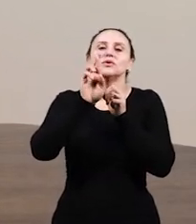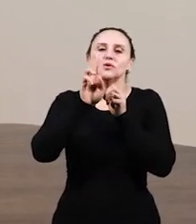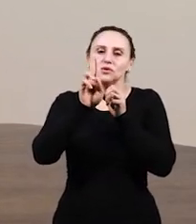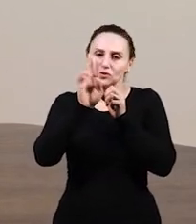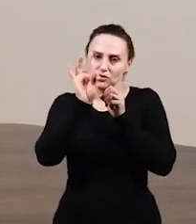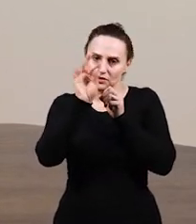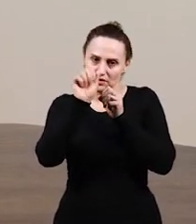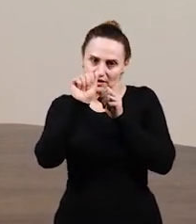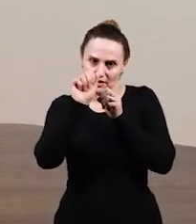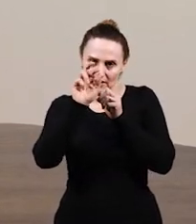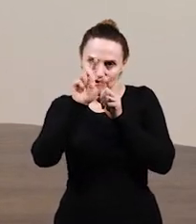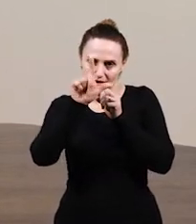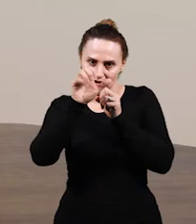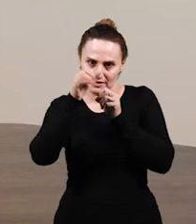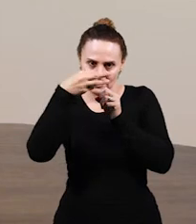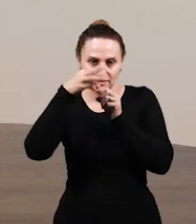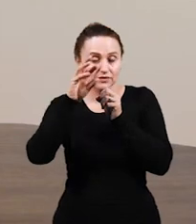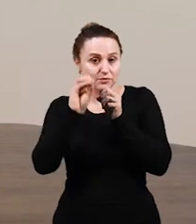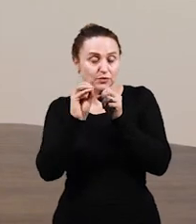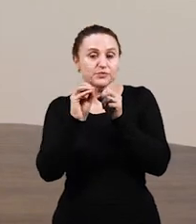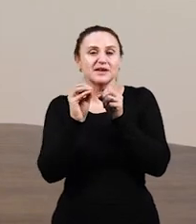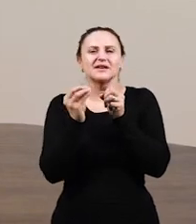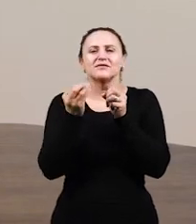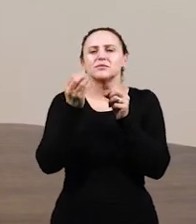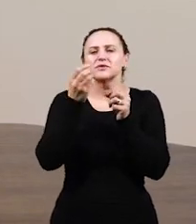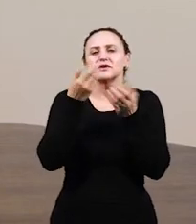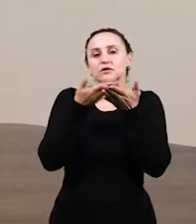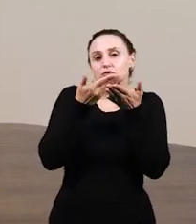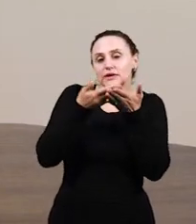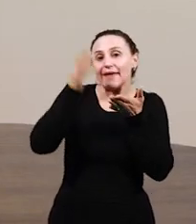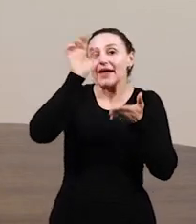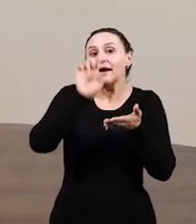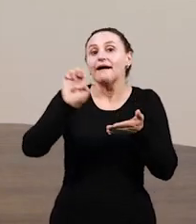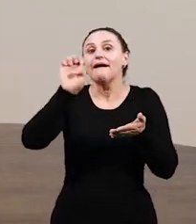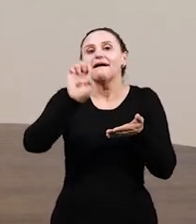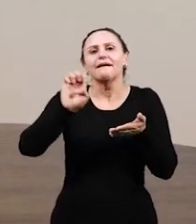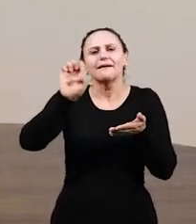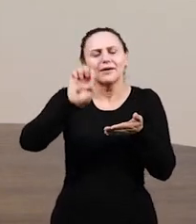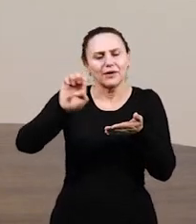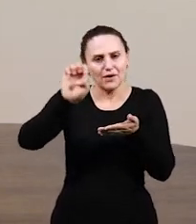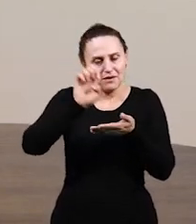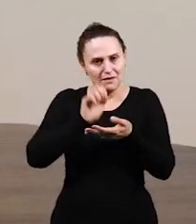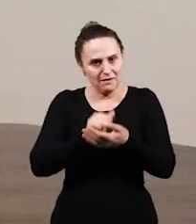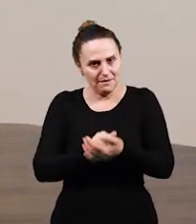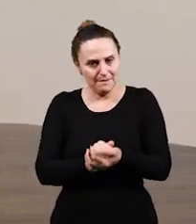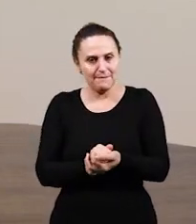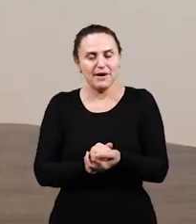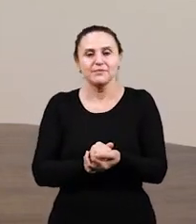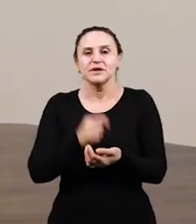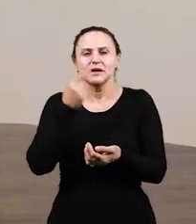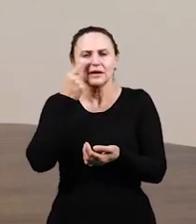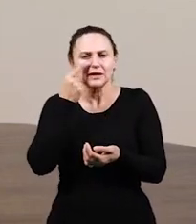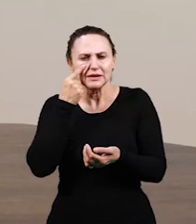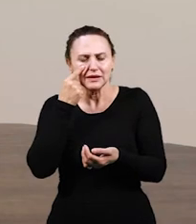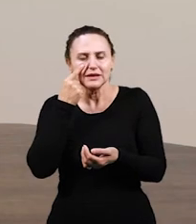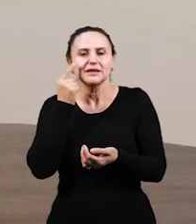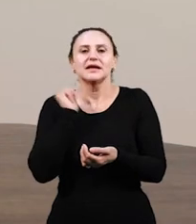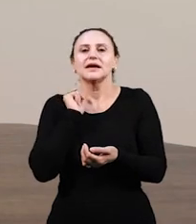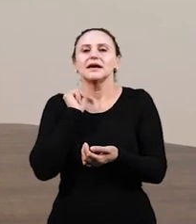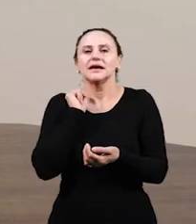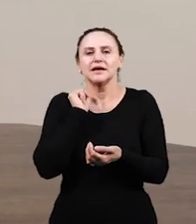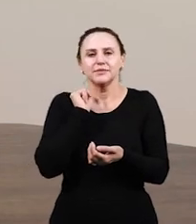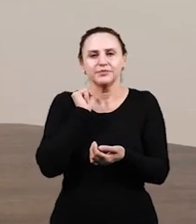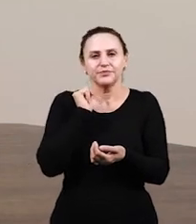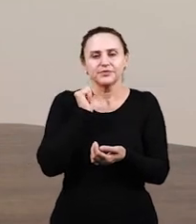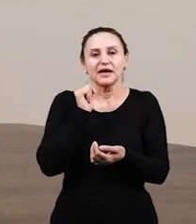ir e depois do lado de cá do Atlântico até o denomino assim a unidade tá do livro de vocês do lado